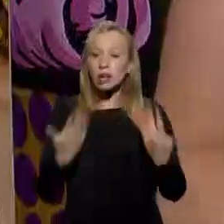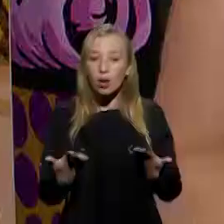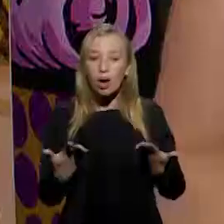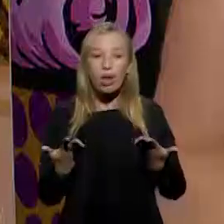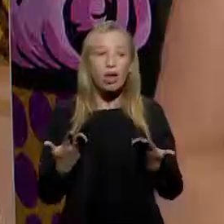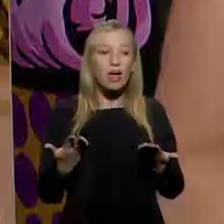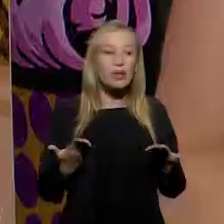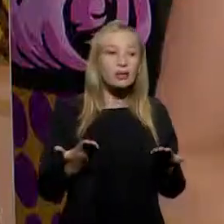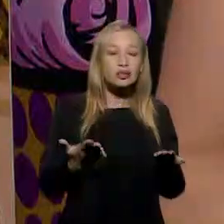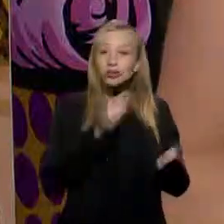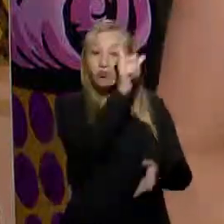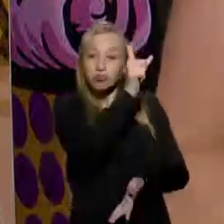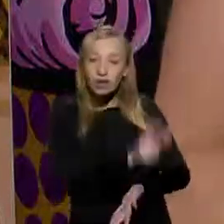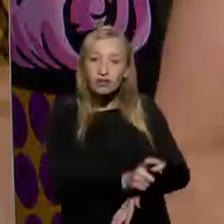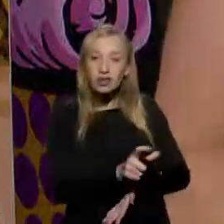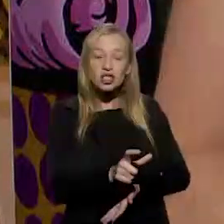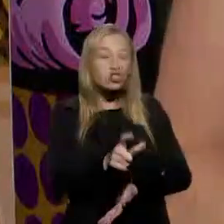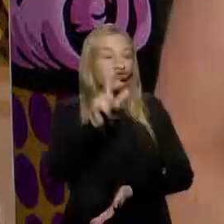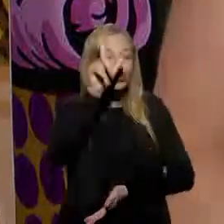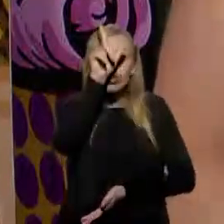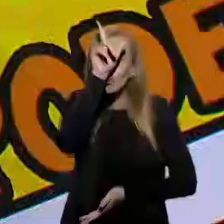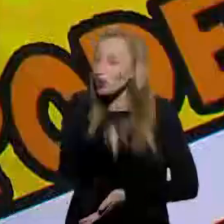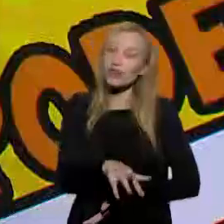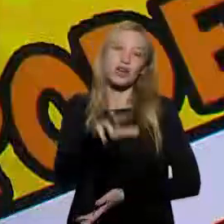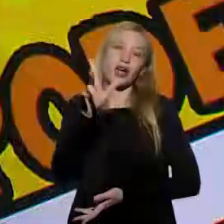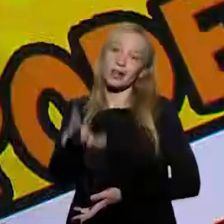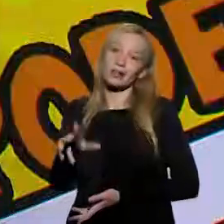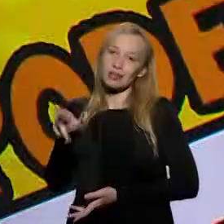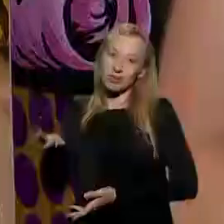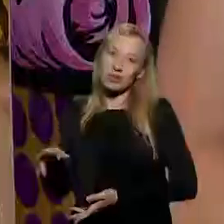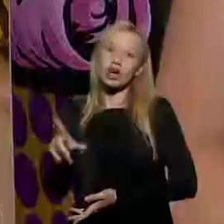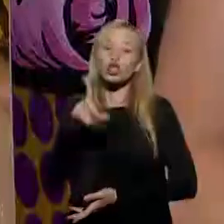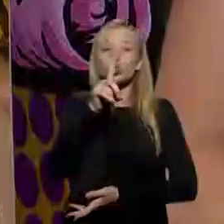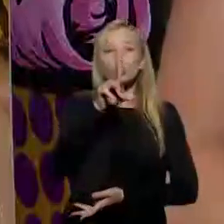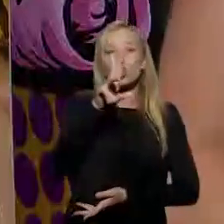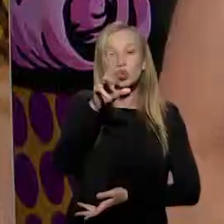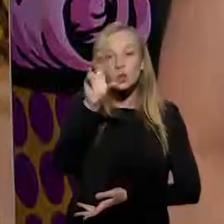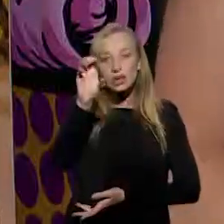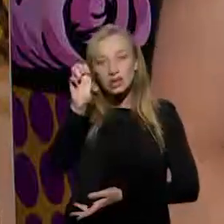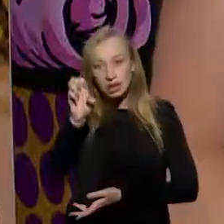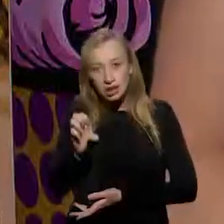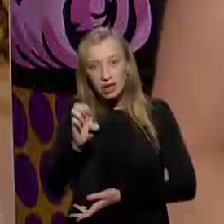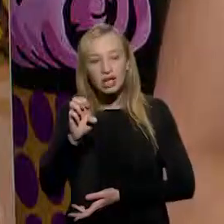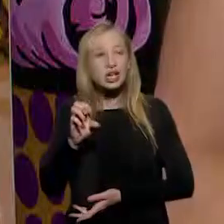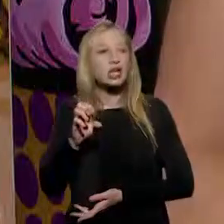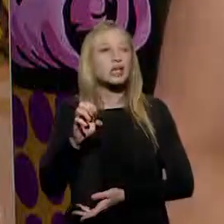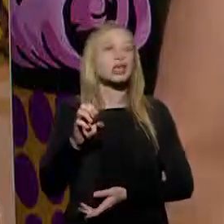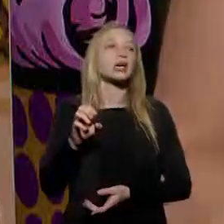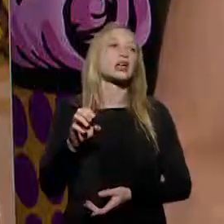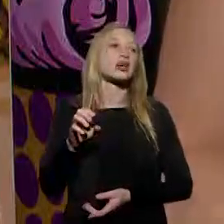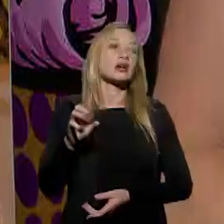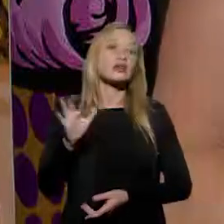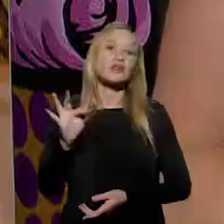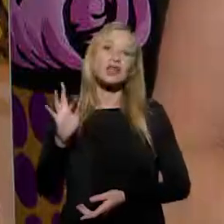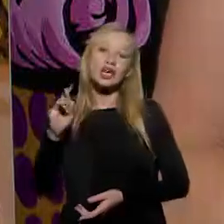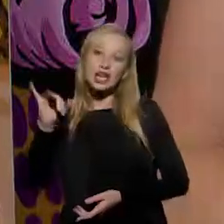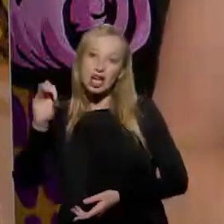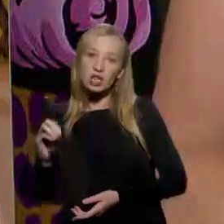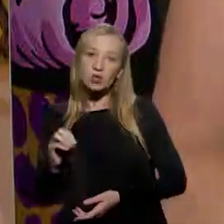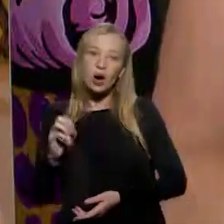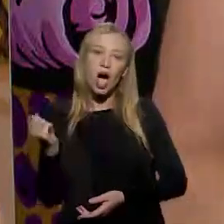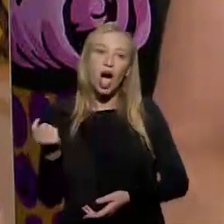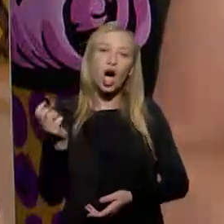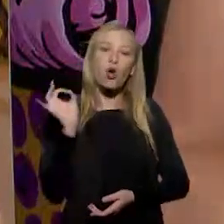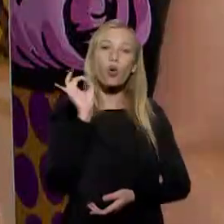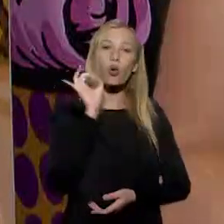então assim são essam perfis completamente diferentes já dulce figueiredo né que foi a última a última